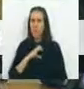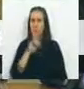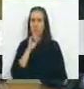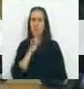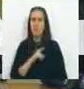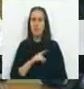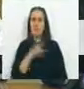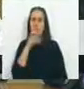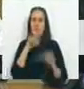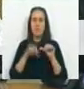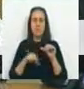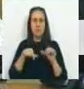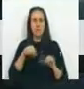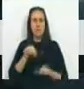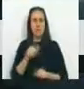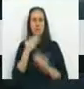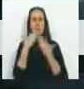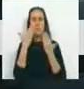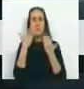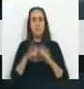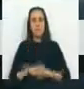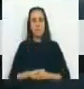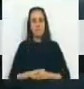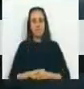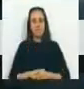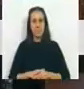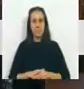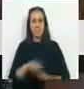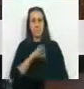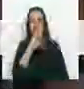nos vai aqui dizer. Muito obrigado. Muito obrigado, Sr. Deputado Carlos Peixoto.